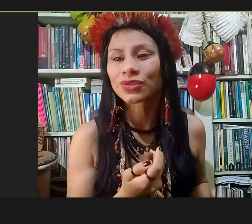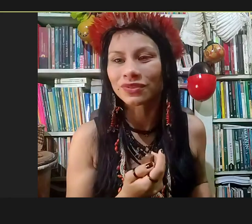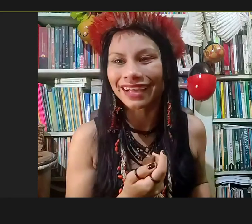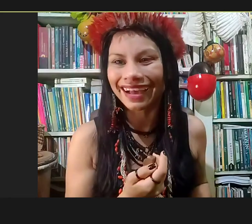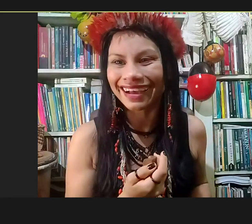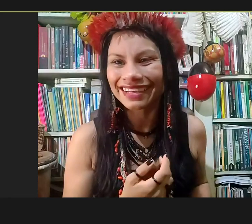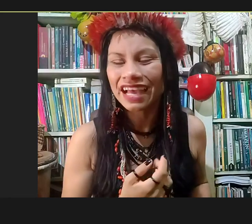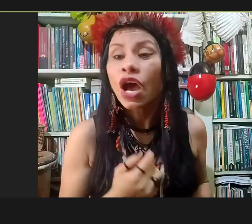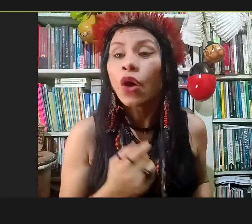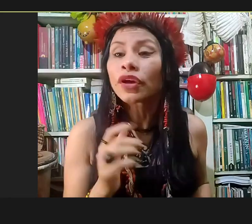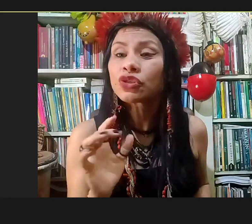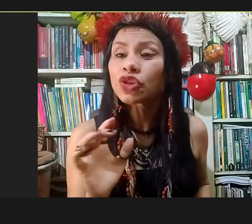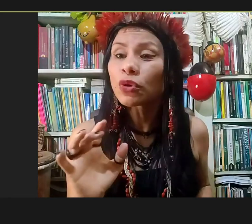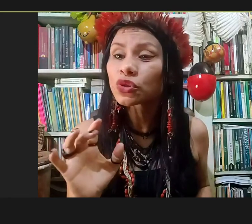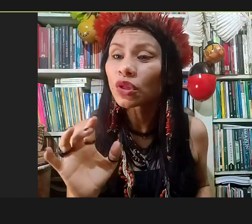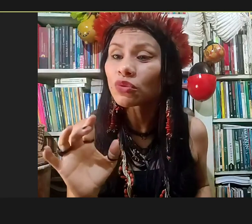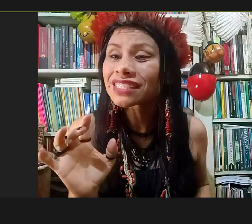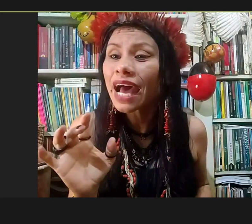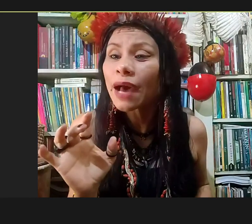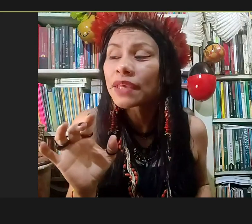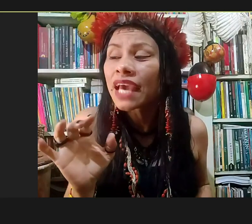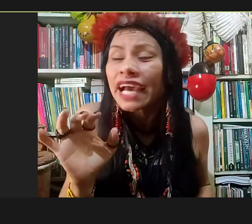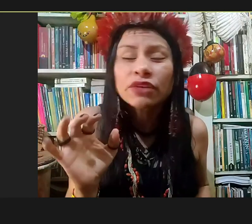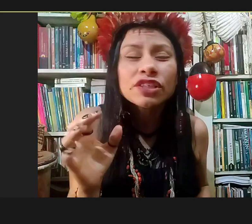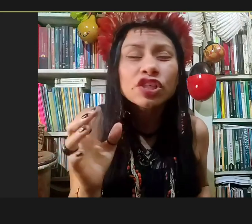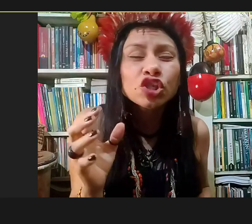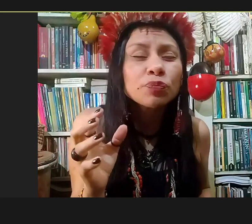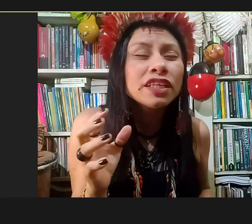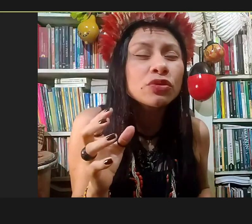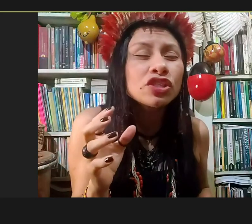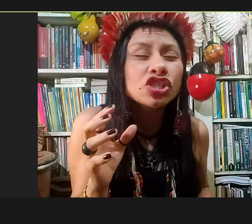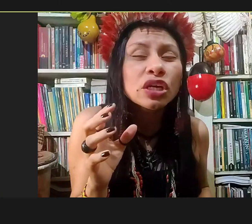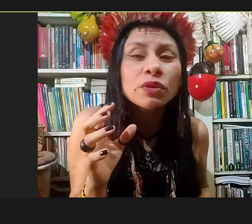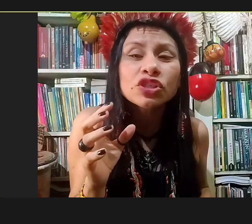Aprendi a escutar. O que o seu moço não sabe é que os